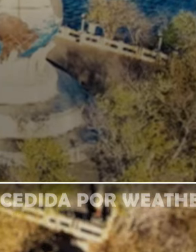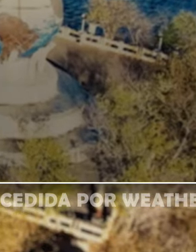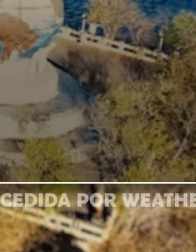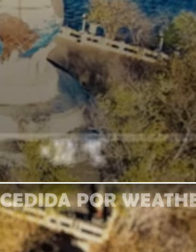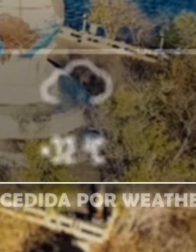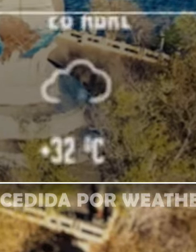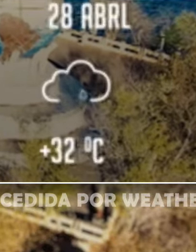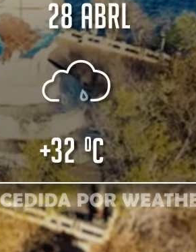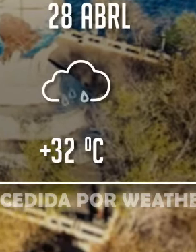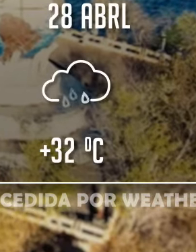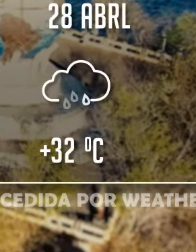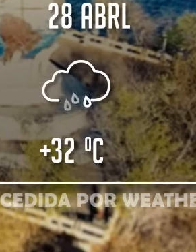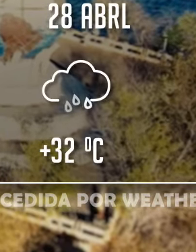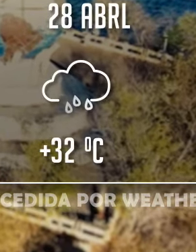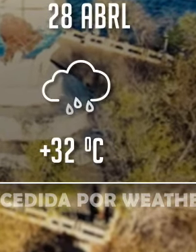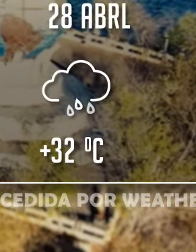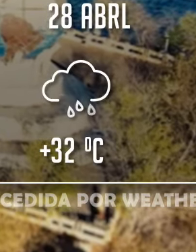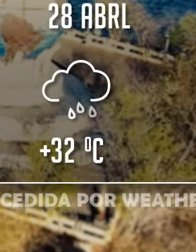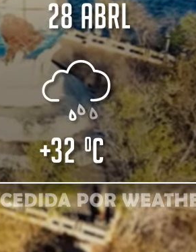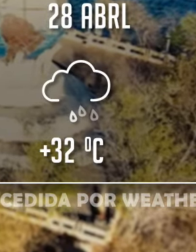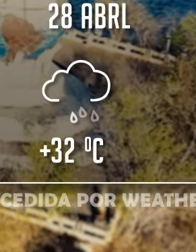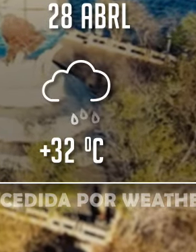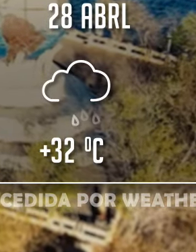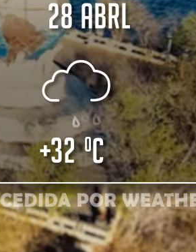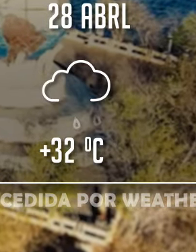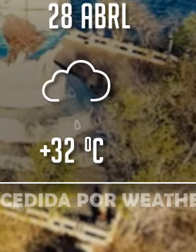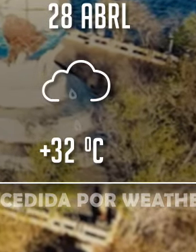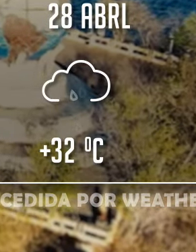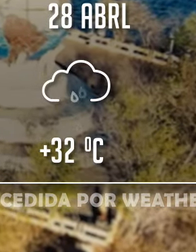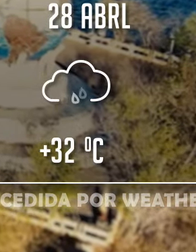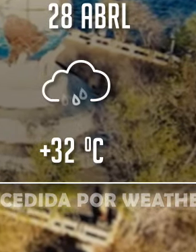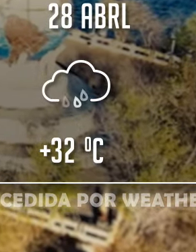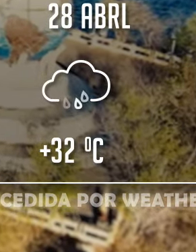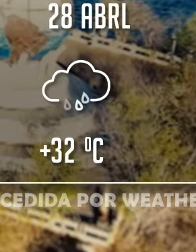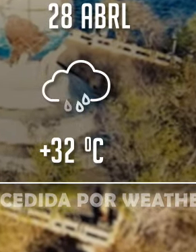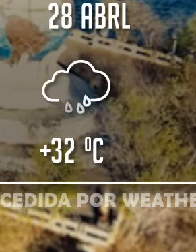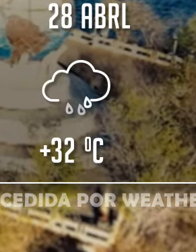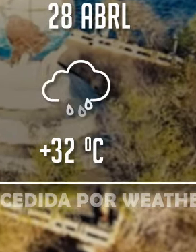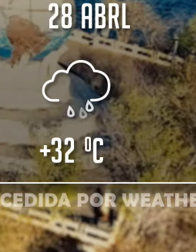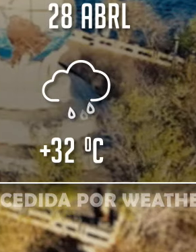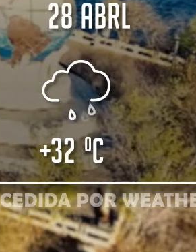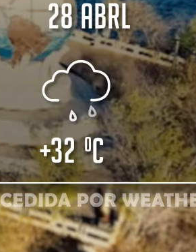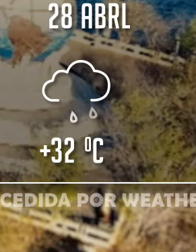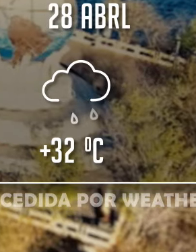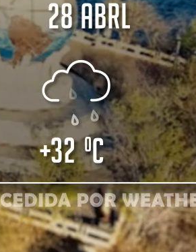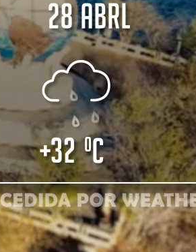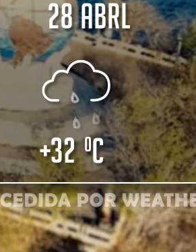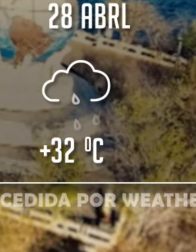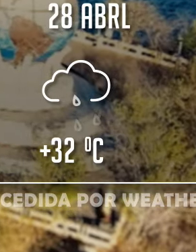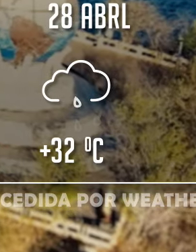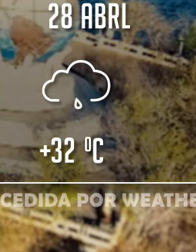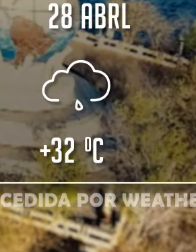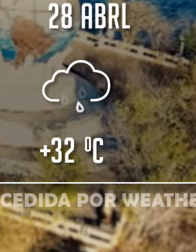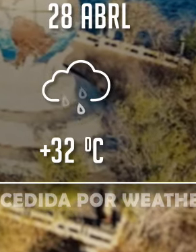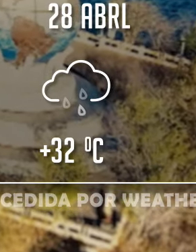Previsão tempo, semana nei ia dili, uing ia dili, kalohang akukung, ia Lorong Abang,